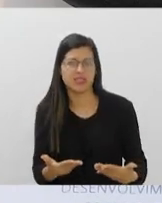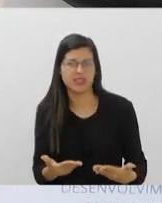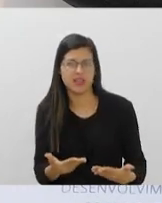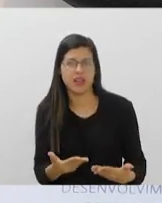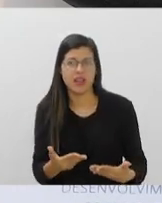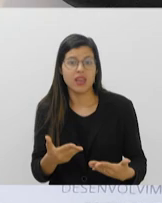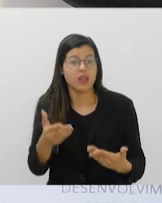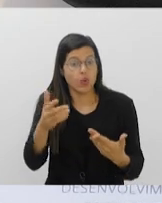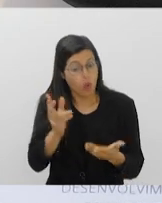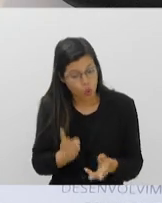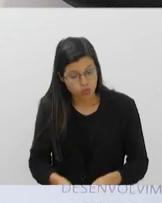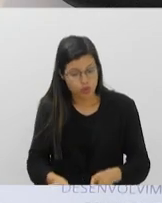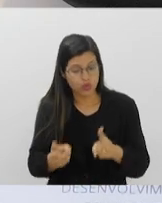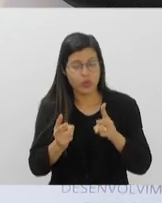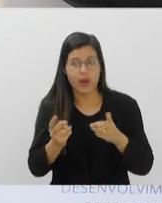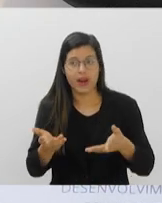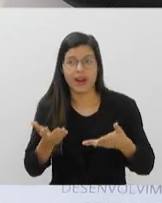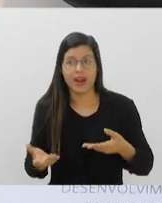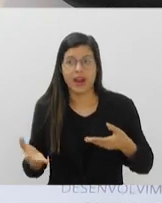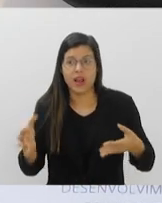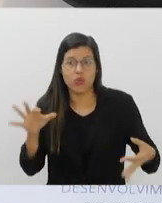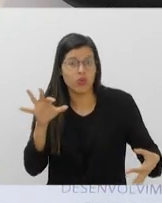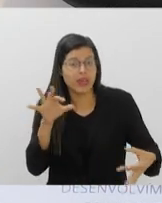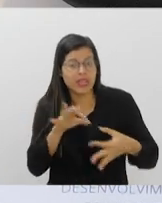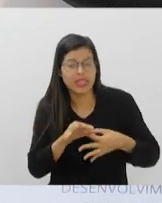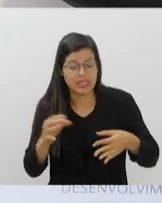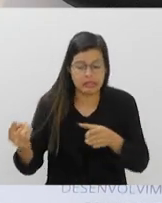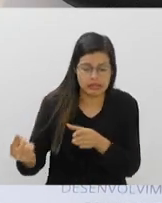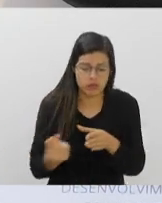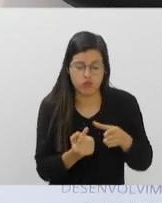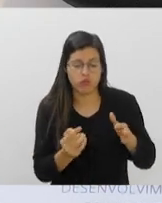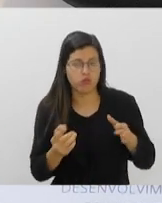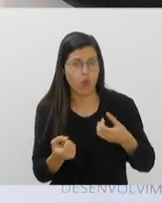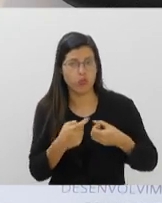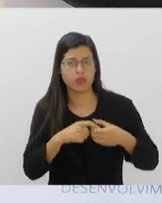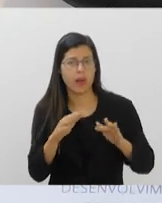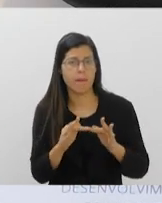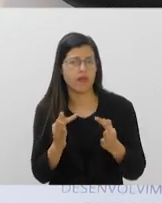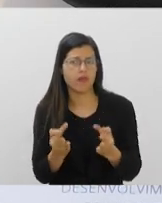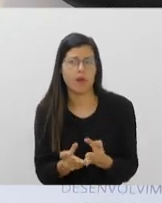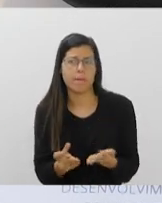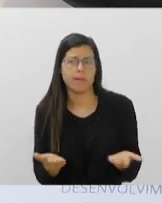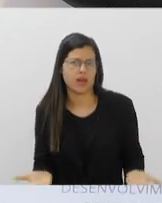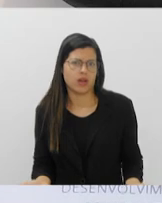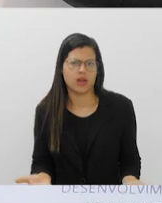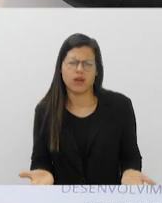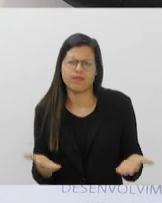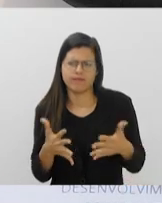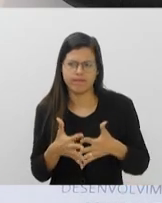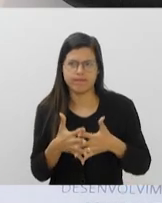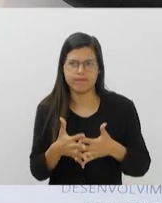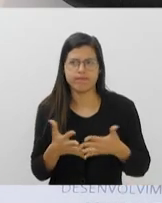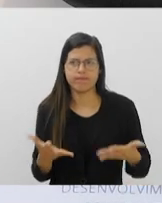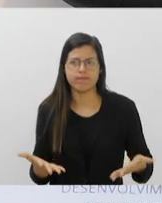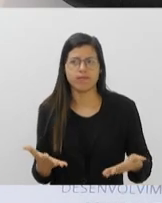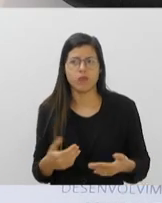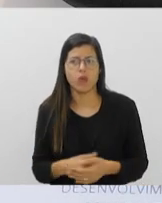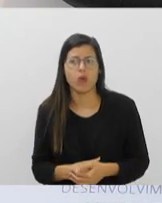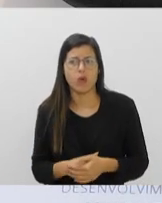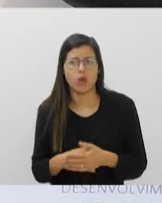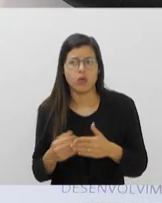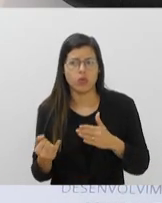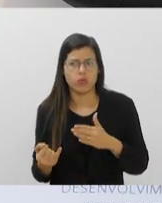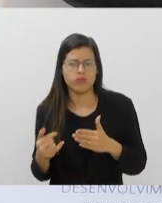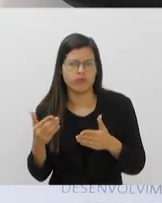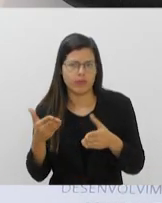reintegração de crianças em família com um histórico desse é muito complicado da vo eu eu eu faço parte de instituição